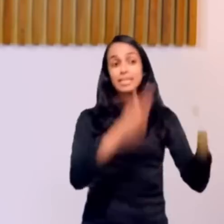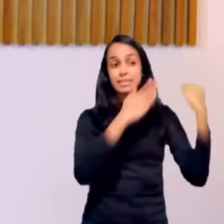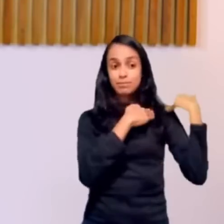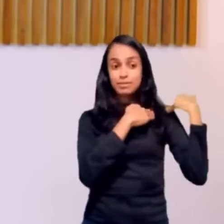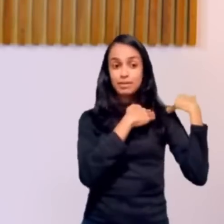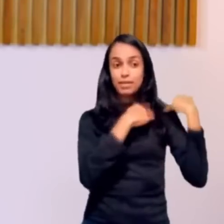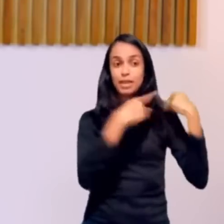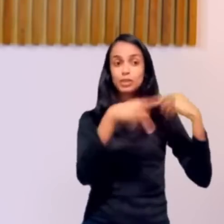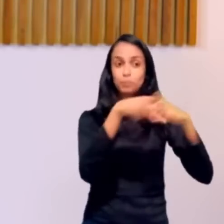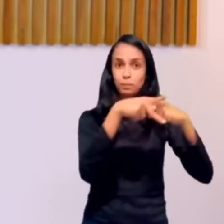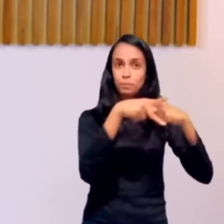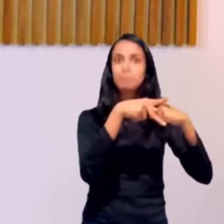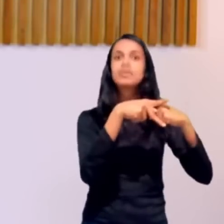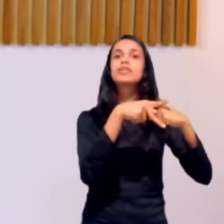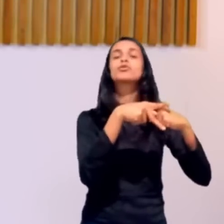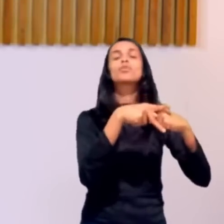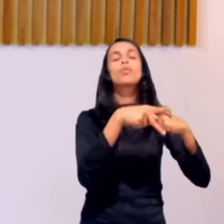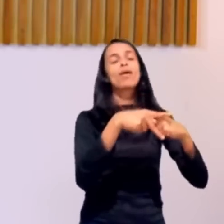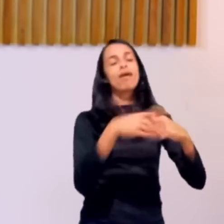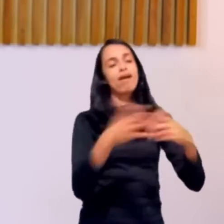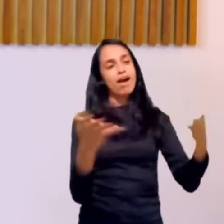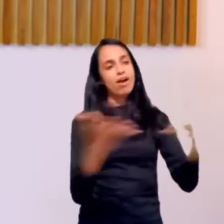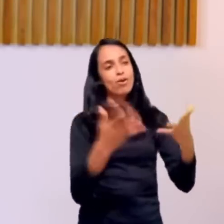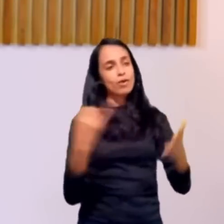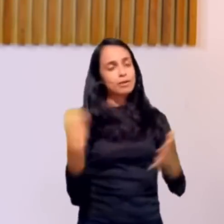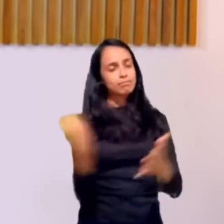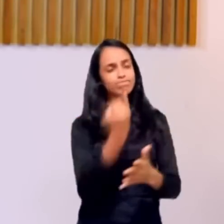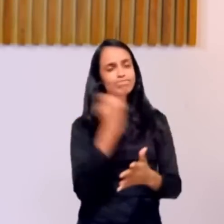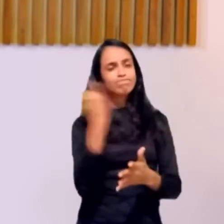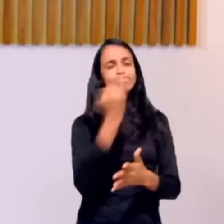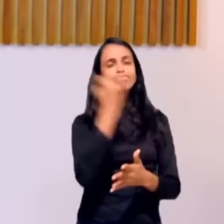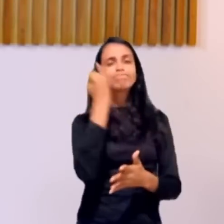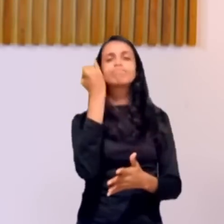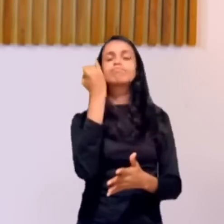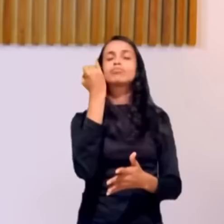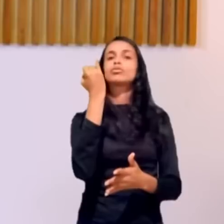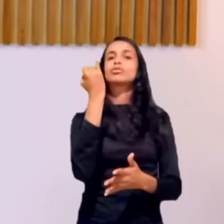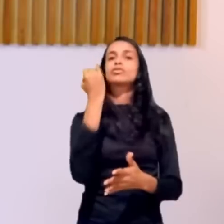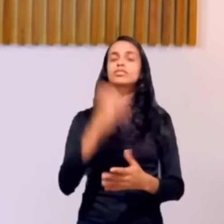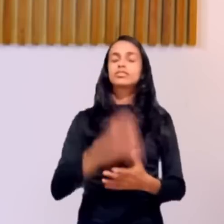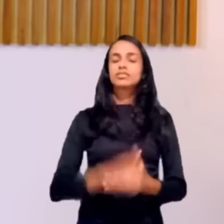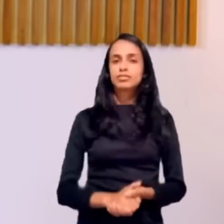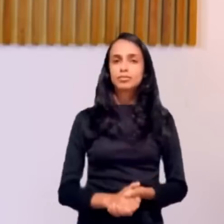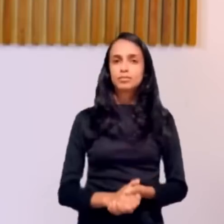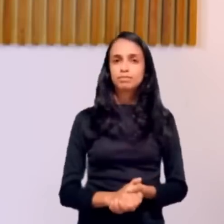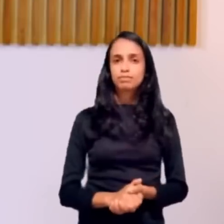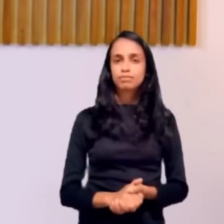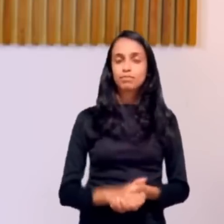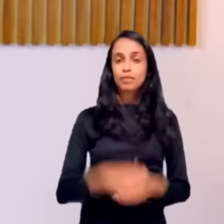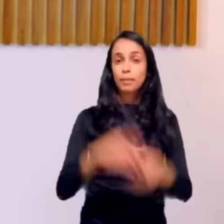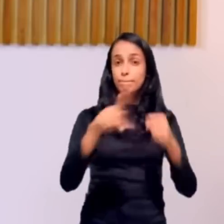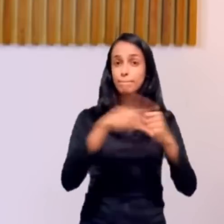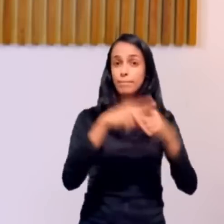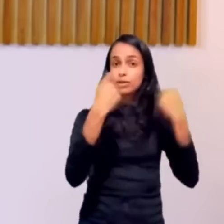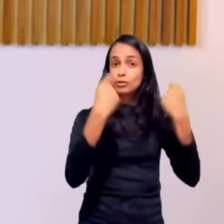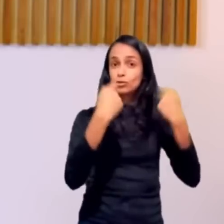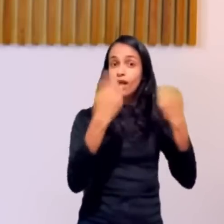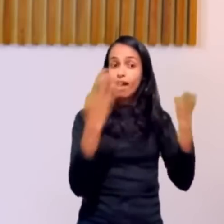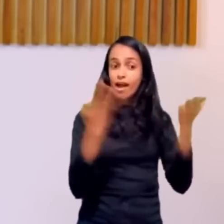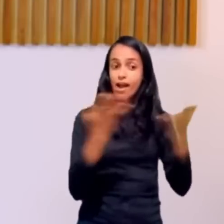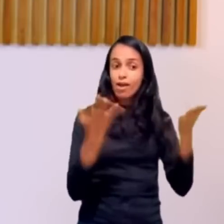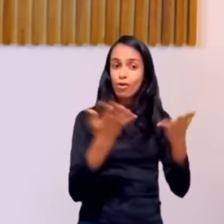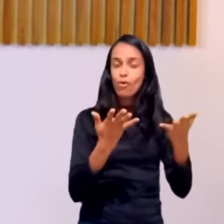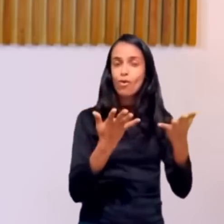mas com uma tarefa mais desafiadora. Pedro deveria cuidar dos